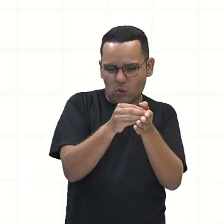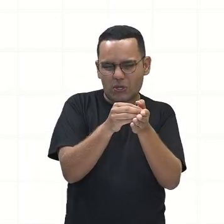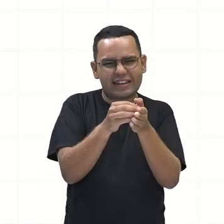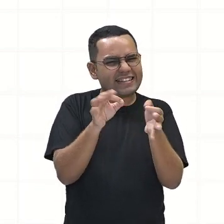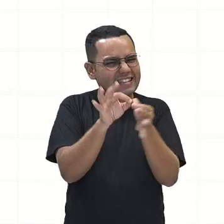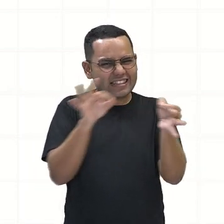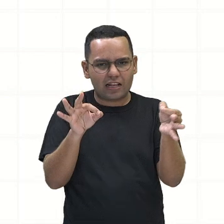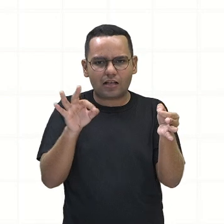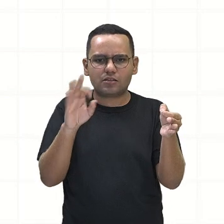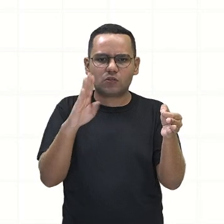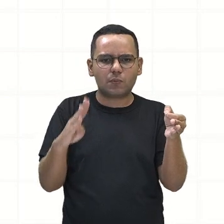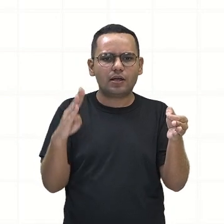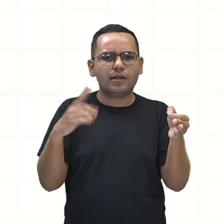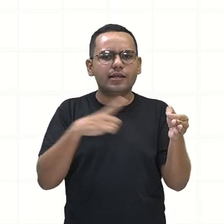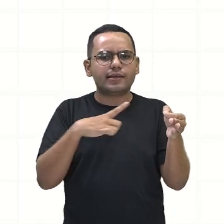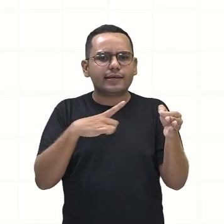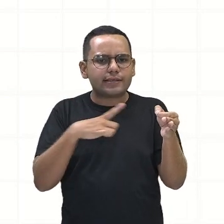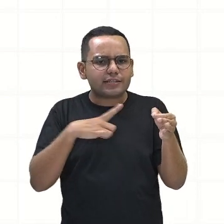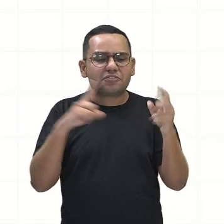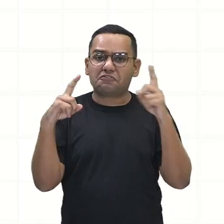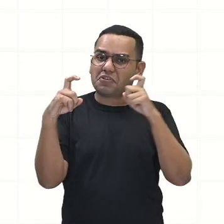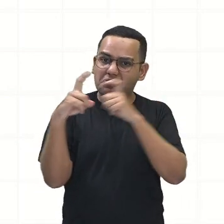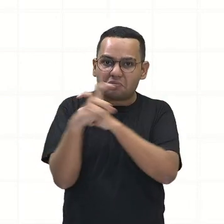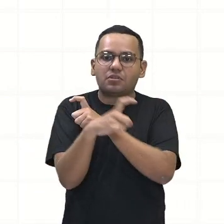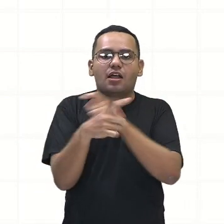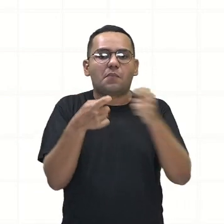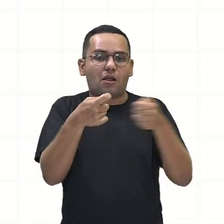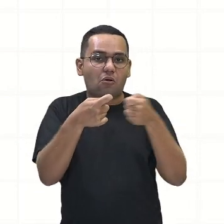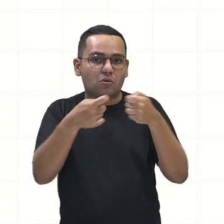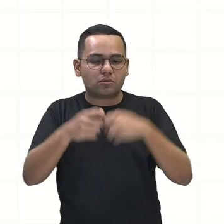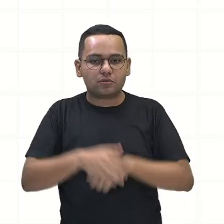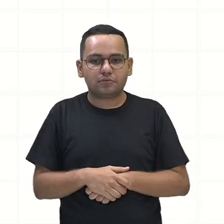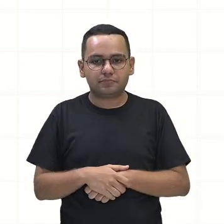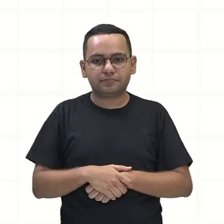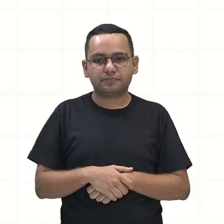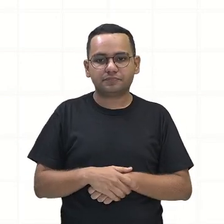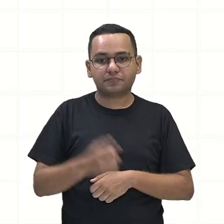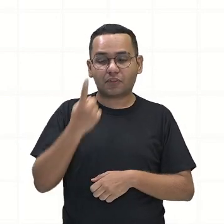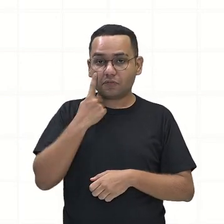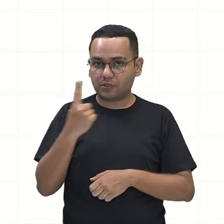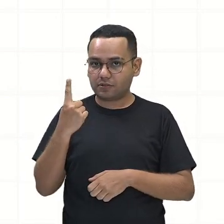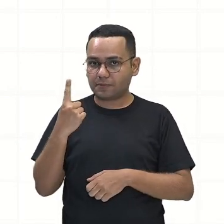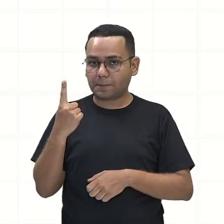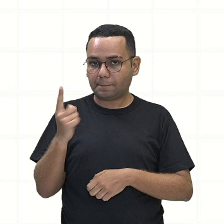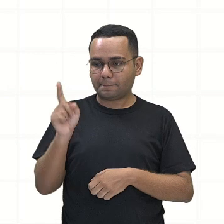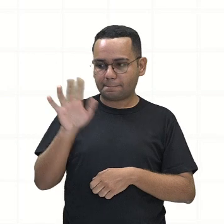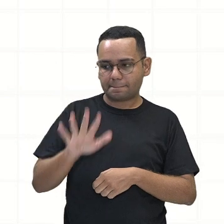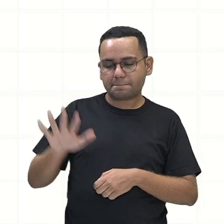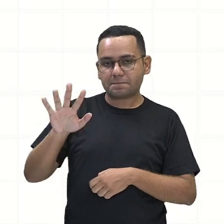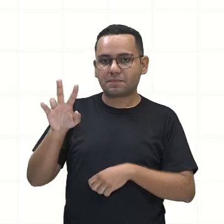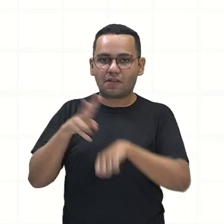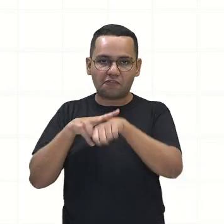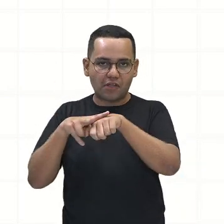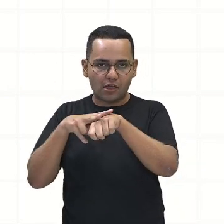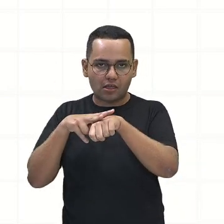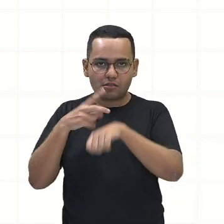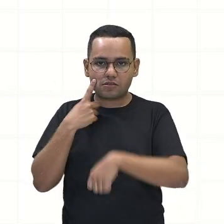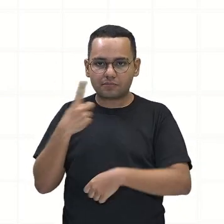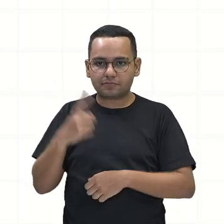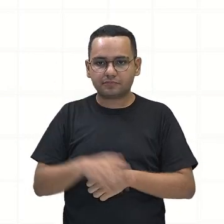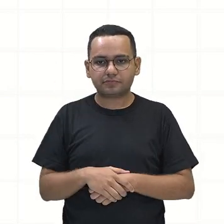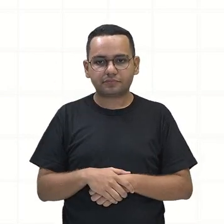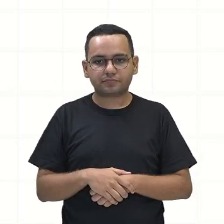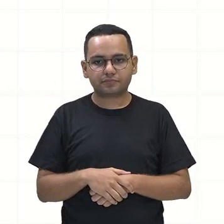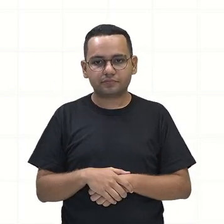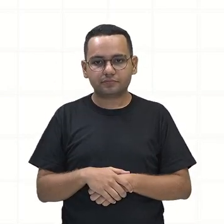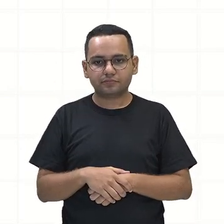dificuldades administrativas. Observem aqui no mapa que eu tenho em verde o estado do Brasil, certo? E em rosa